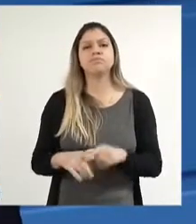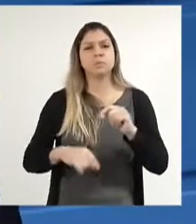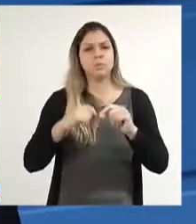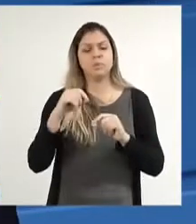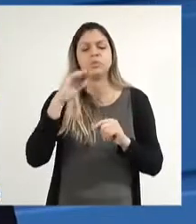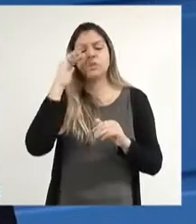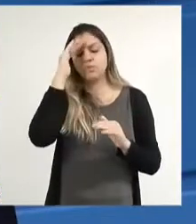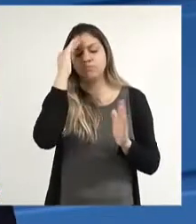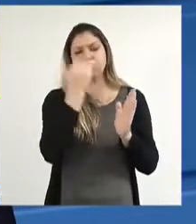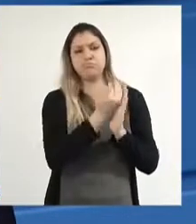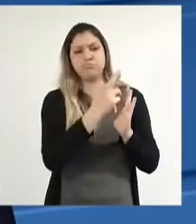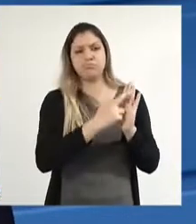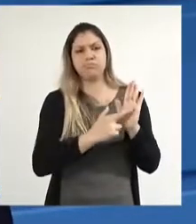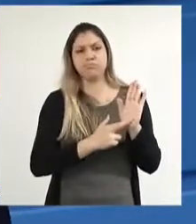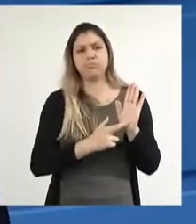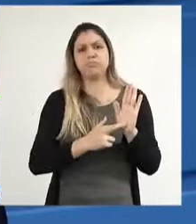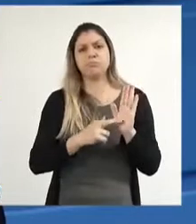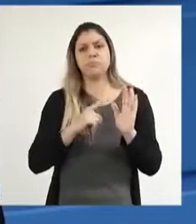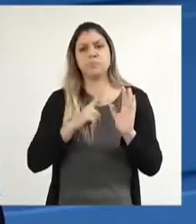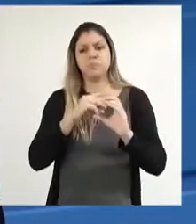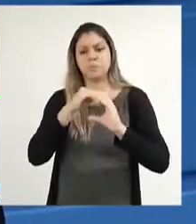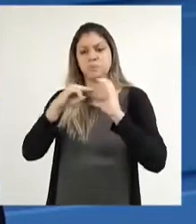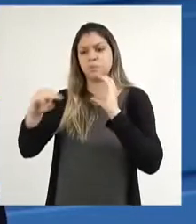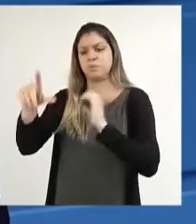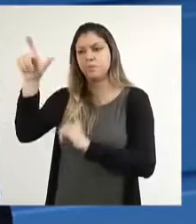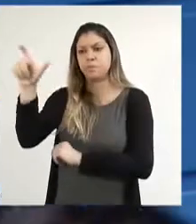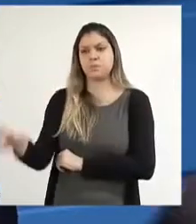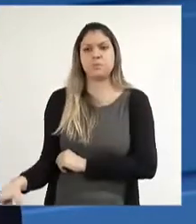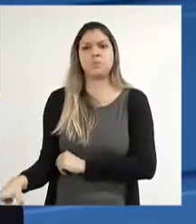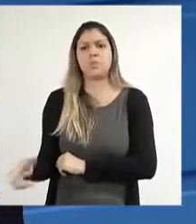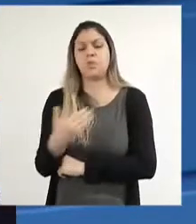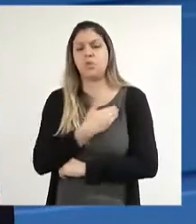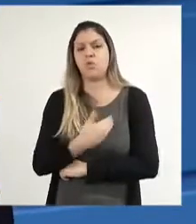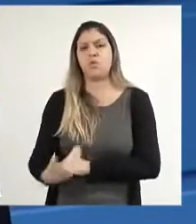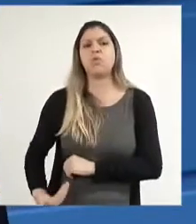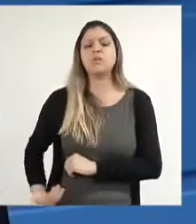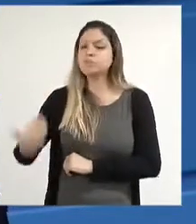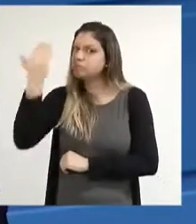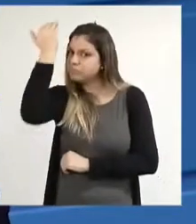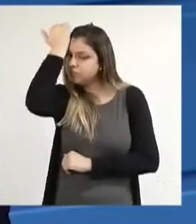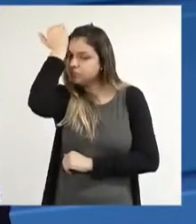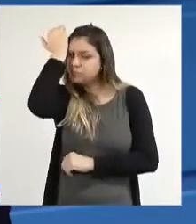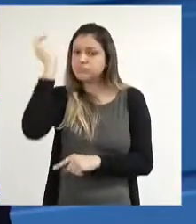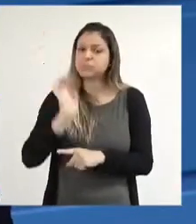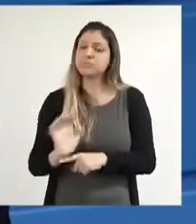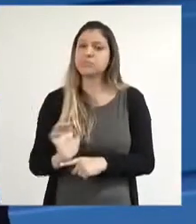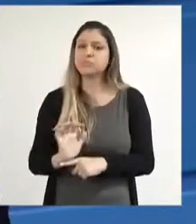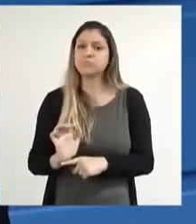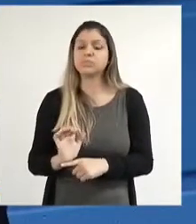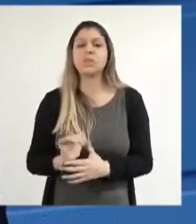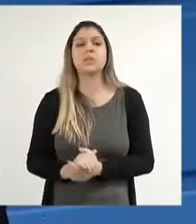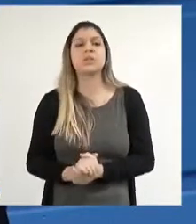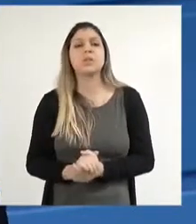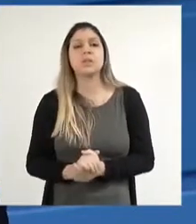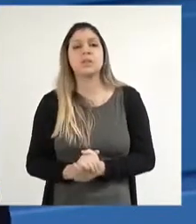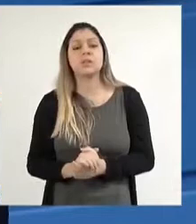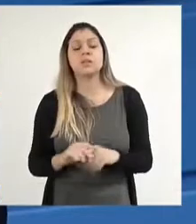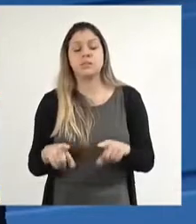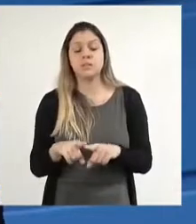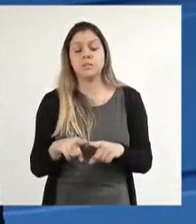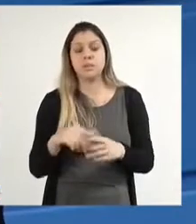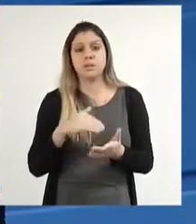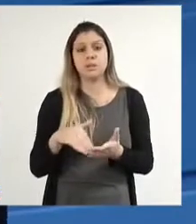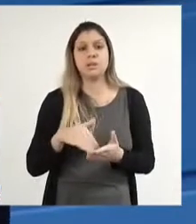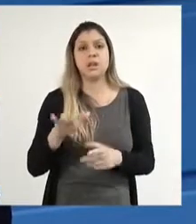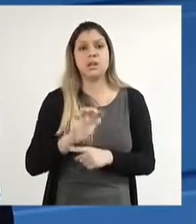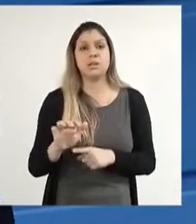encaminho ao excelentíssimo governador do estado de Mato Grosso do Sul, senhor Reinaldo Azambuja, e ao secretário de Estado